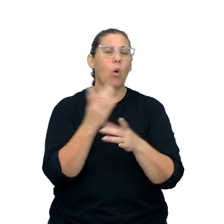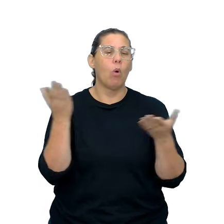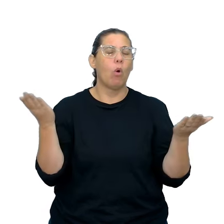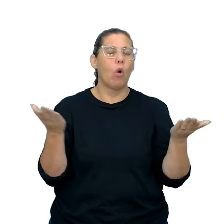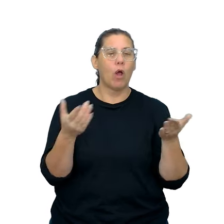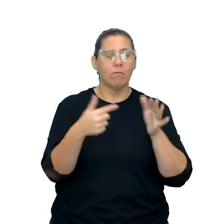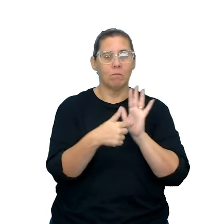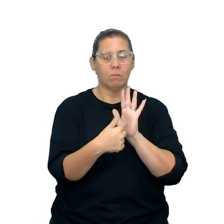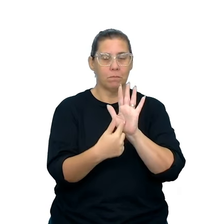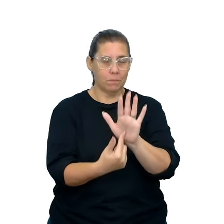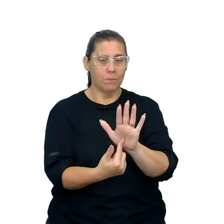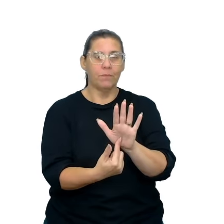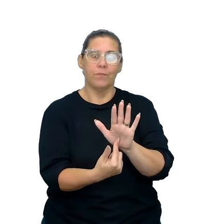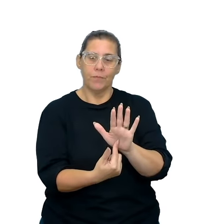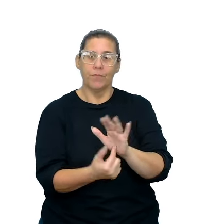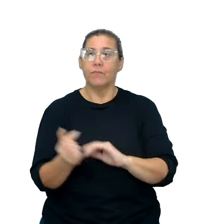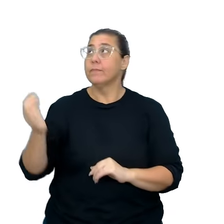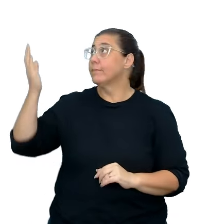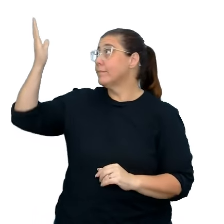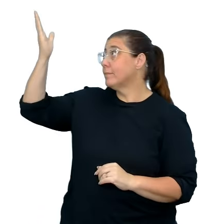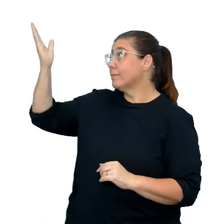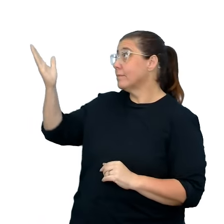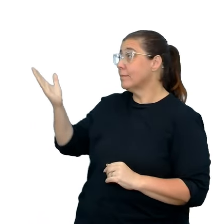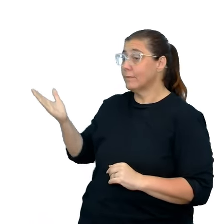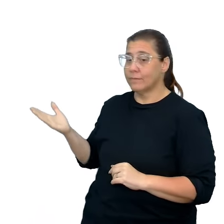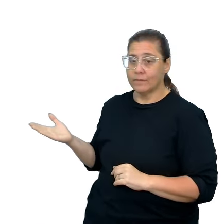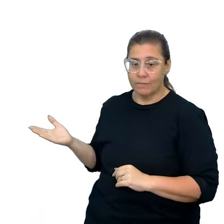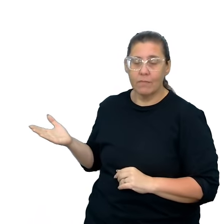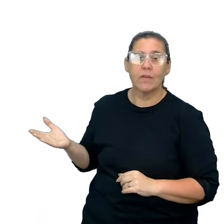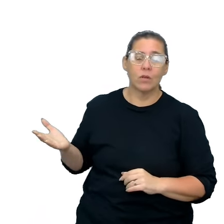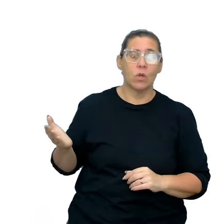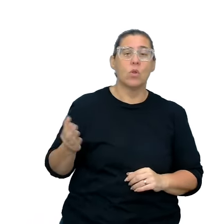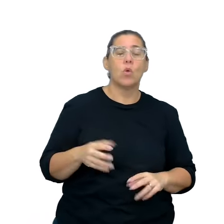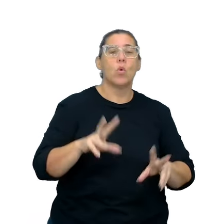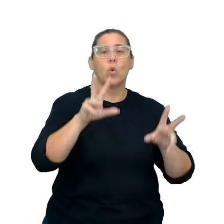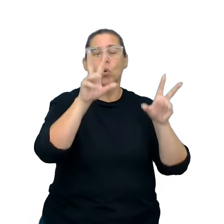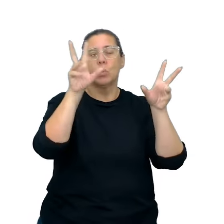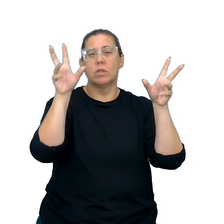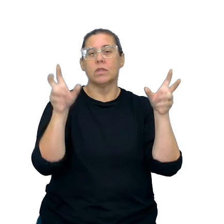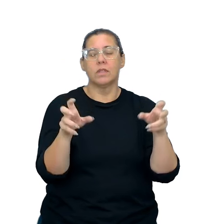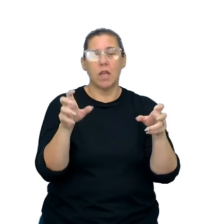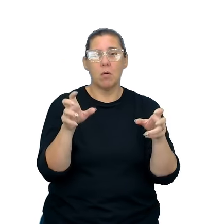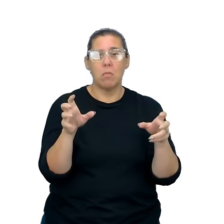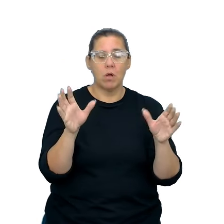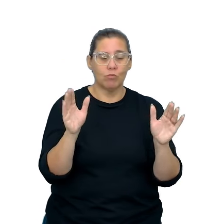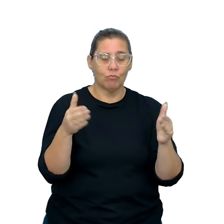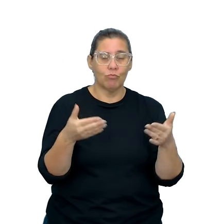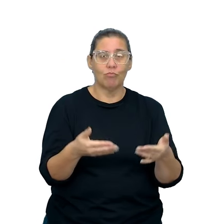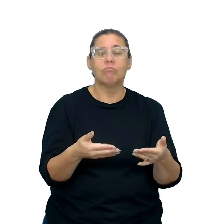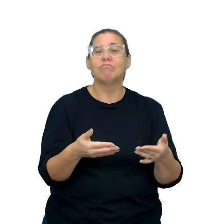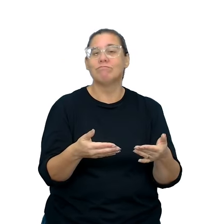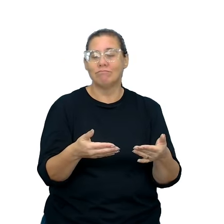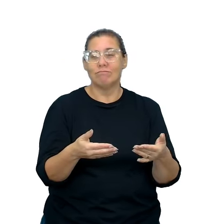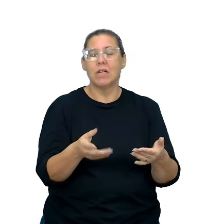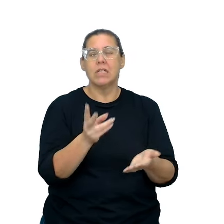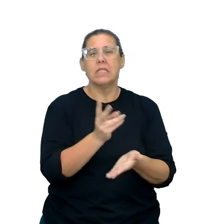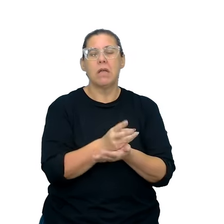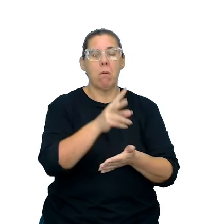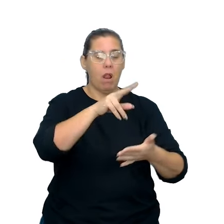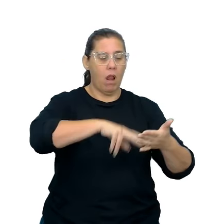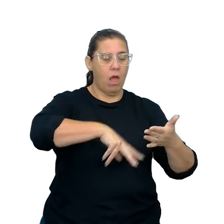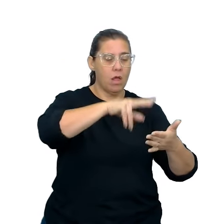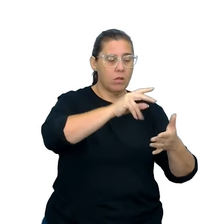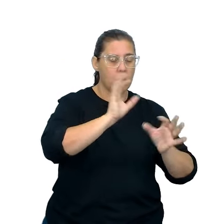nós apresentamos, né, um panorama do tema central, gênero textual, nessa perspectiva sempre de leitura e